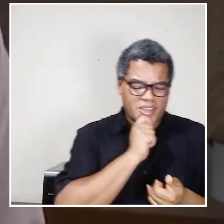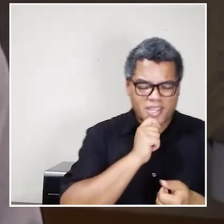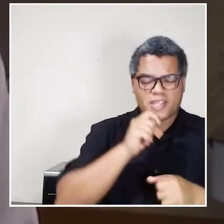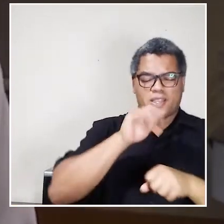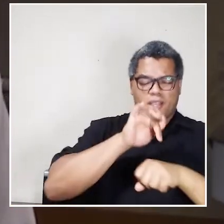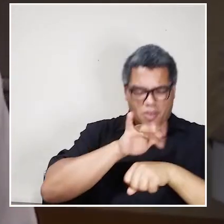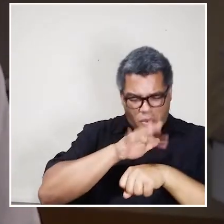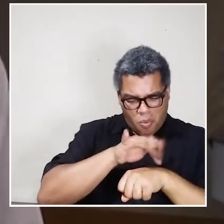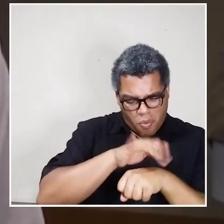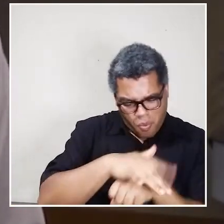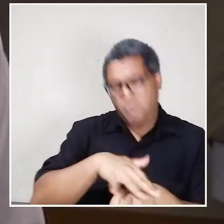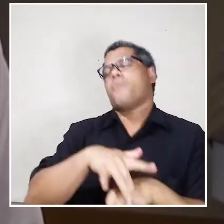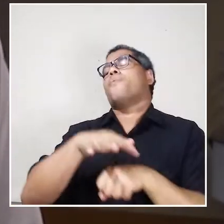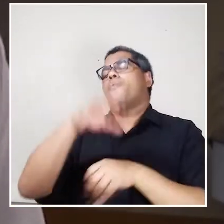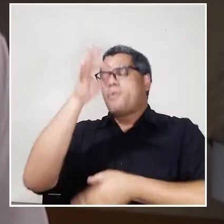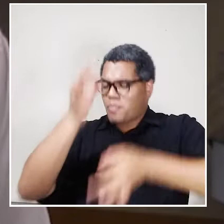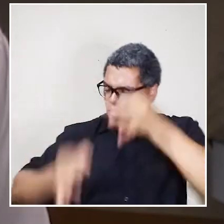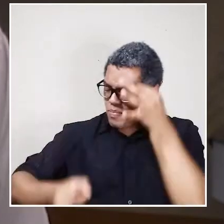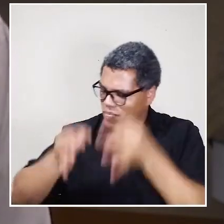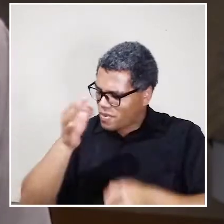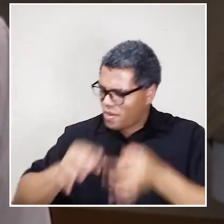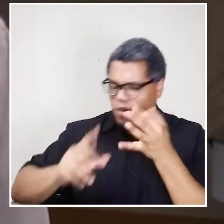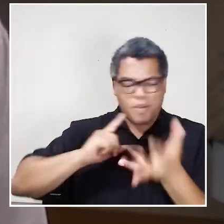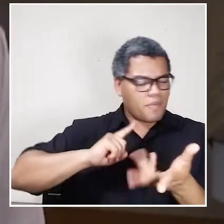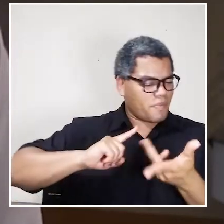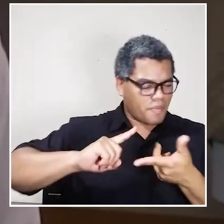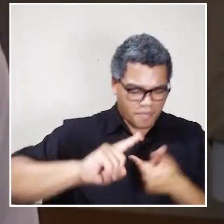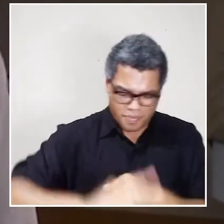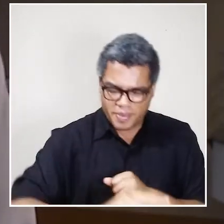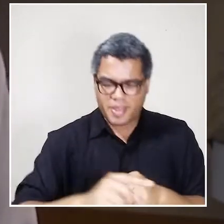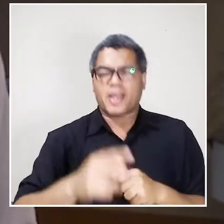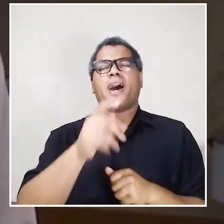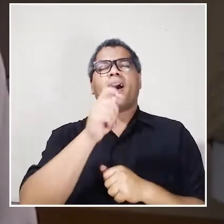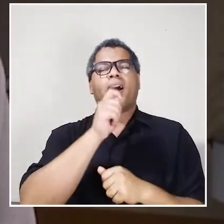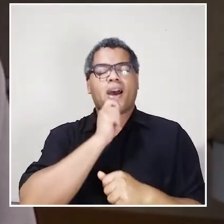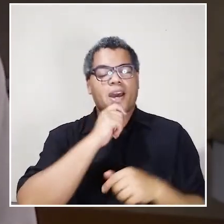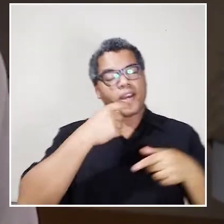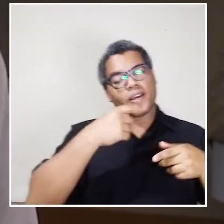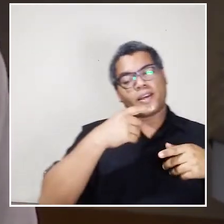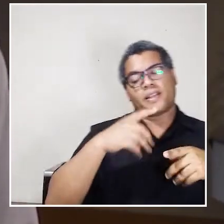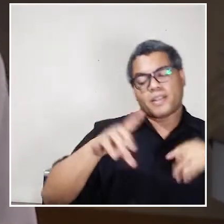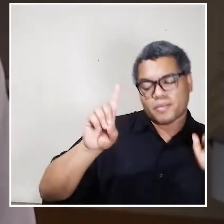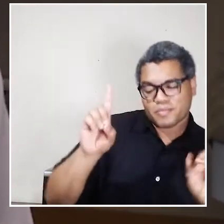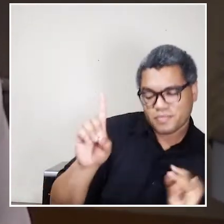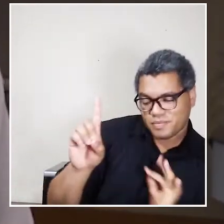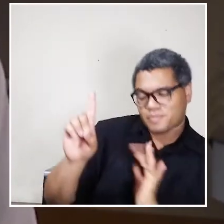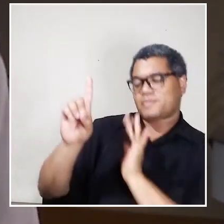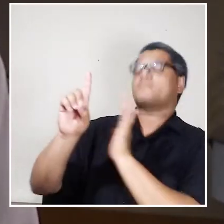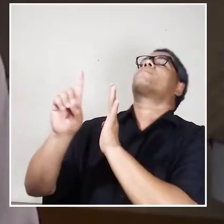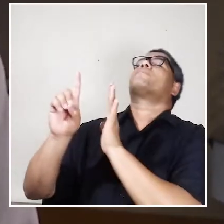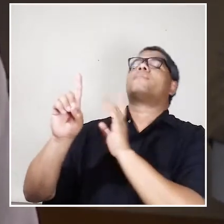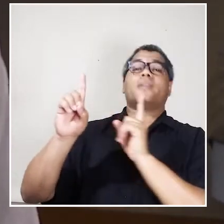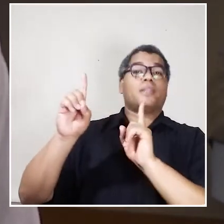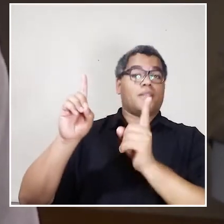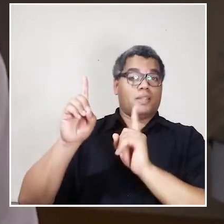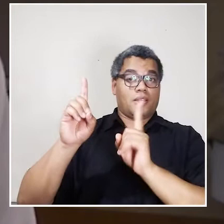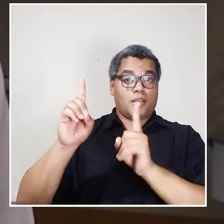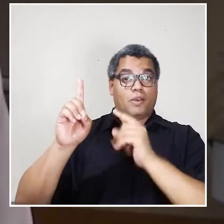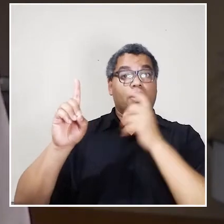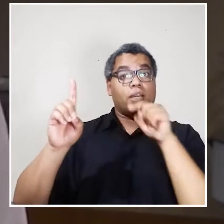de pragas, de pestes, de juízos, ainda assim não se voltaram ao Senhor. Muito